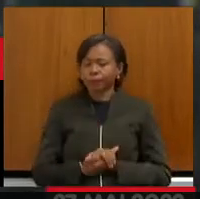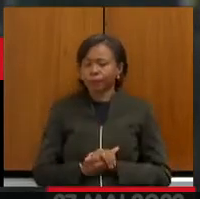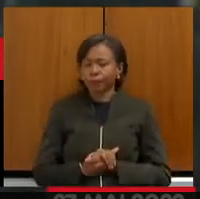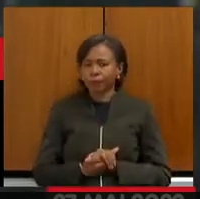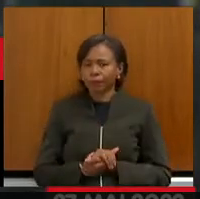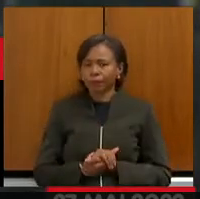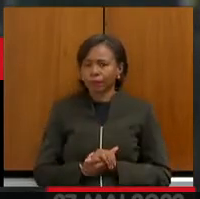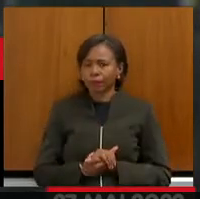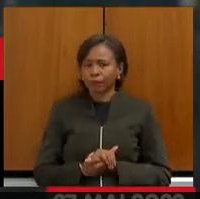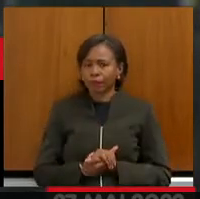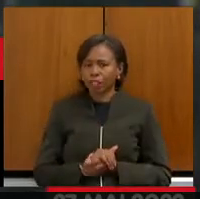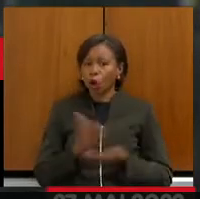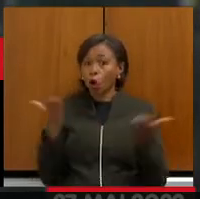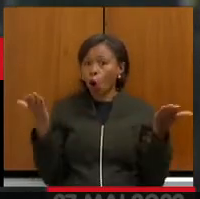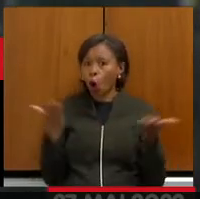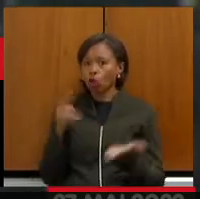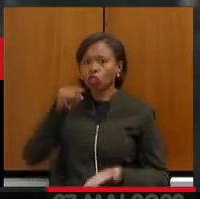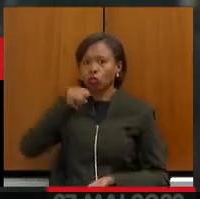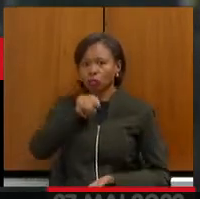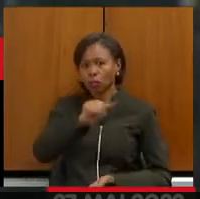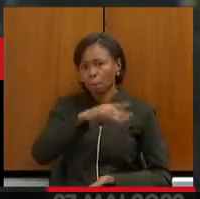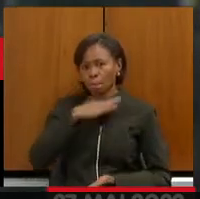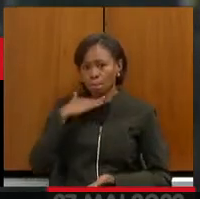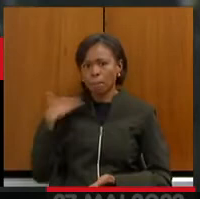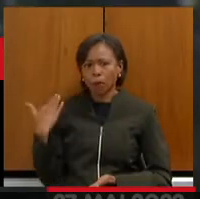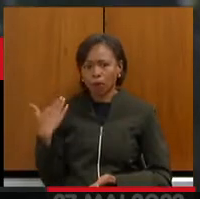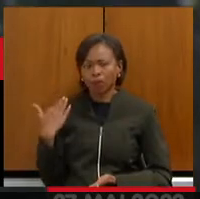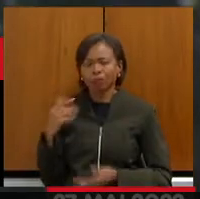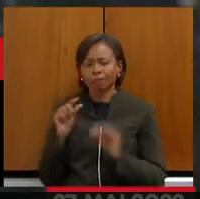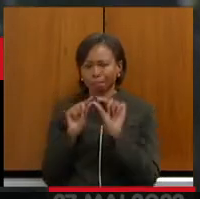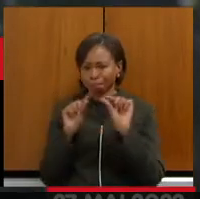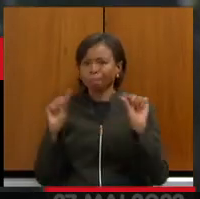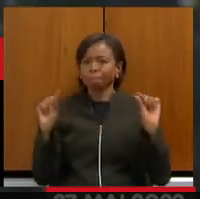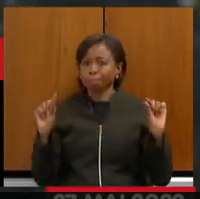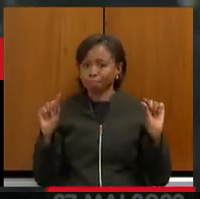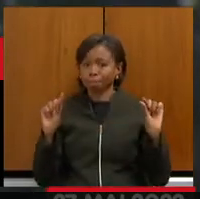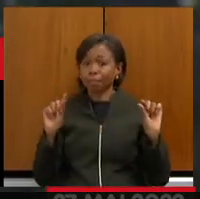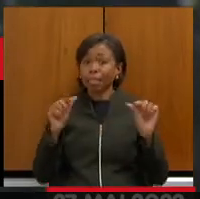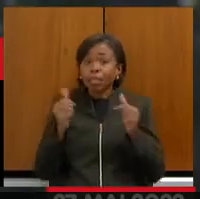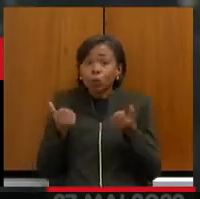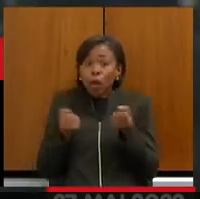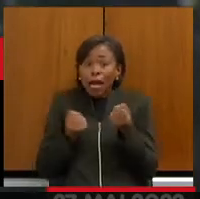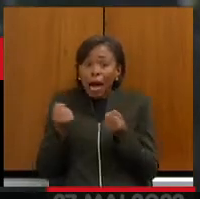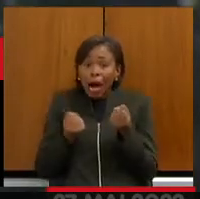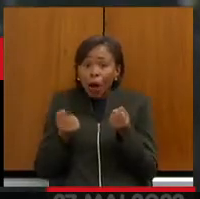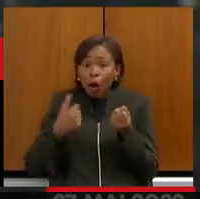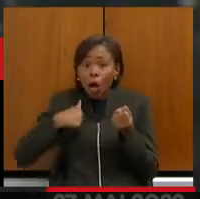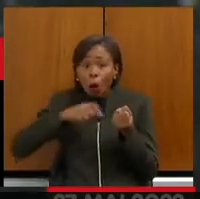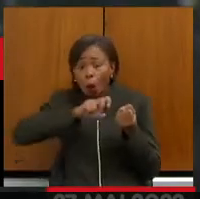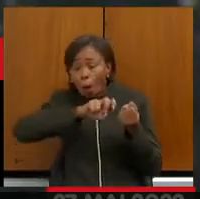abro o "hoje você morre e dentro do carro eu tive que pular do carro em movimento